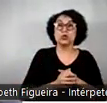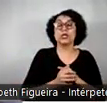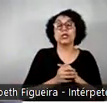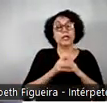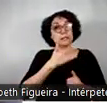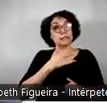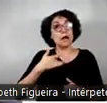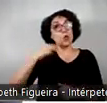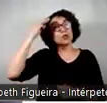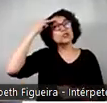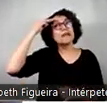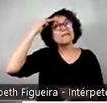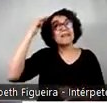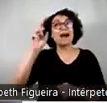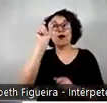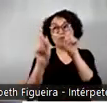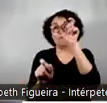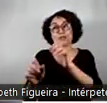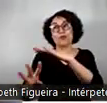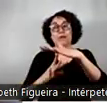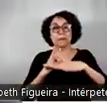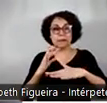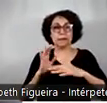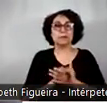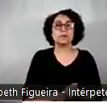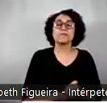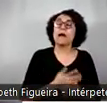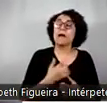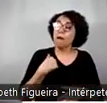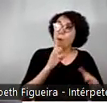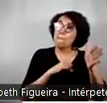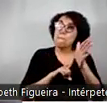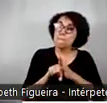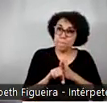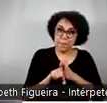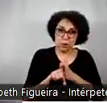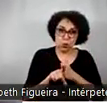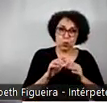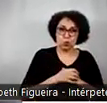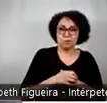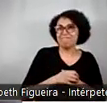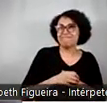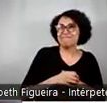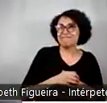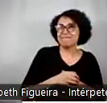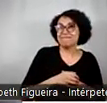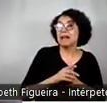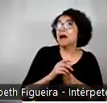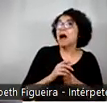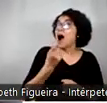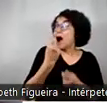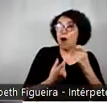indagações, assim, né, para a gente poder pensar juntos, né? Quem é bem-vindo para o Brasil? Quem é bem-vindo ao Brasil? E quem não é?